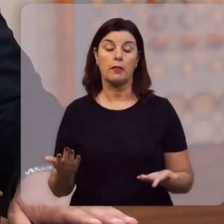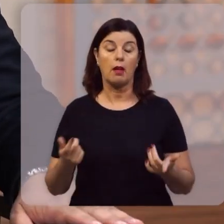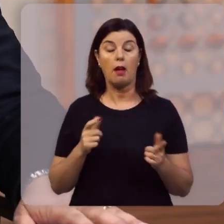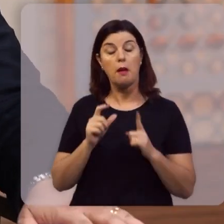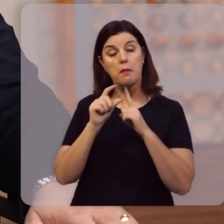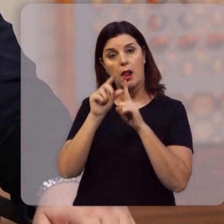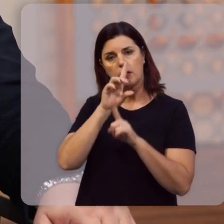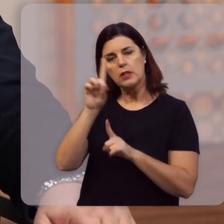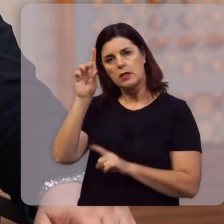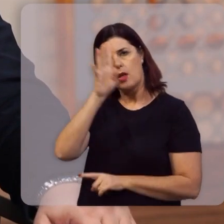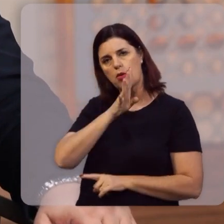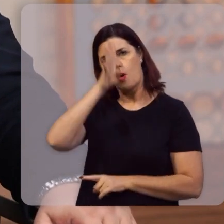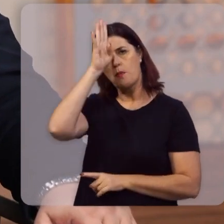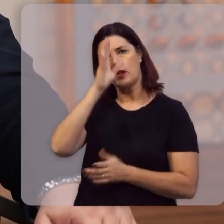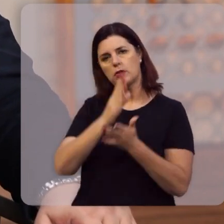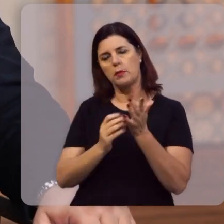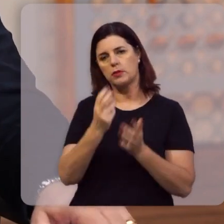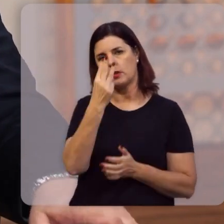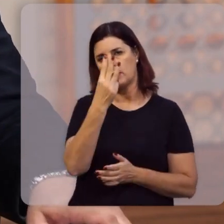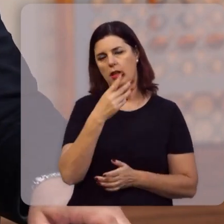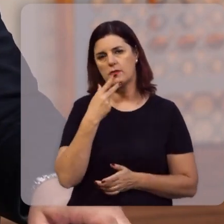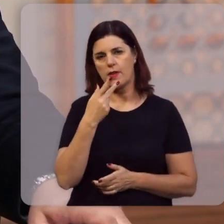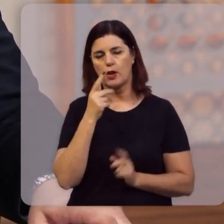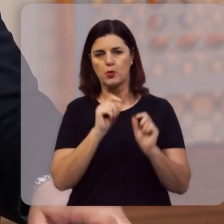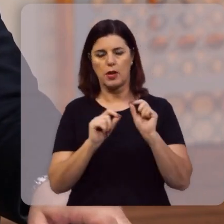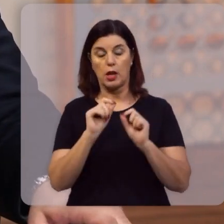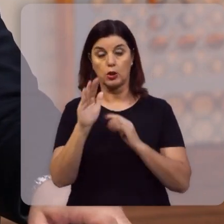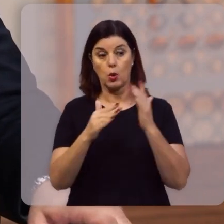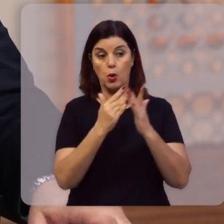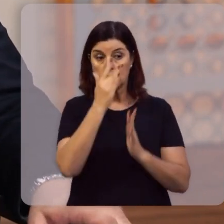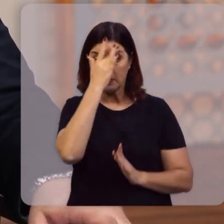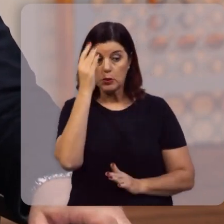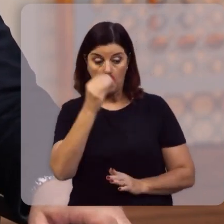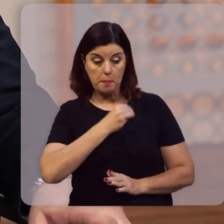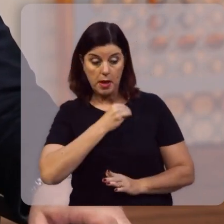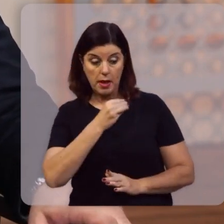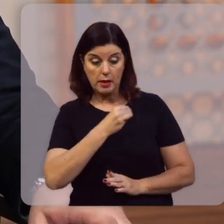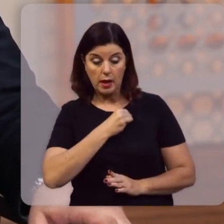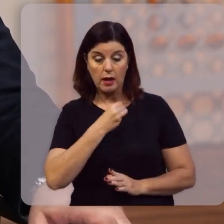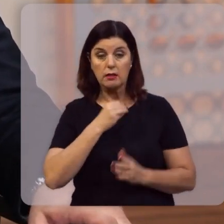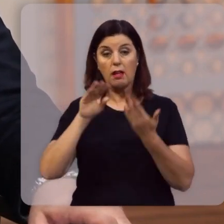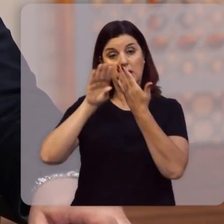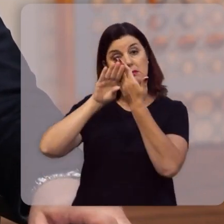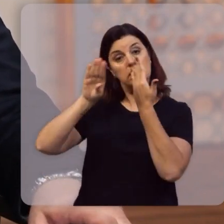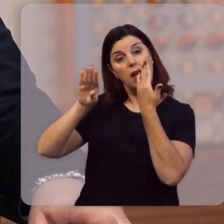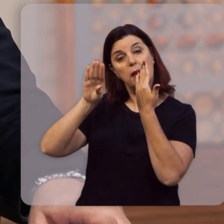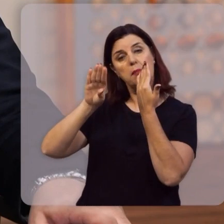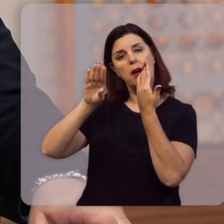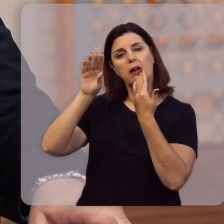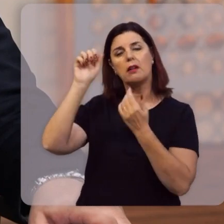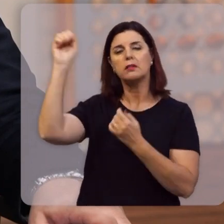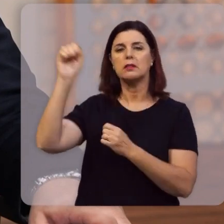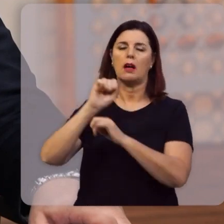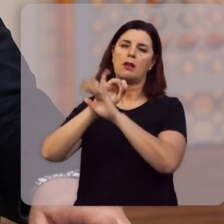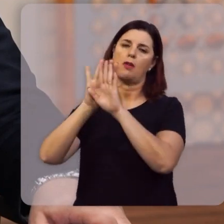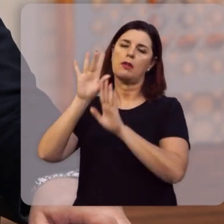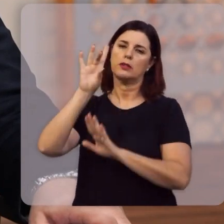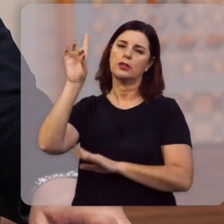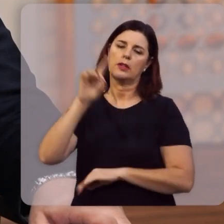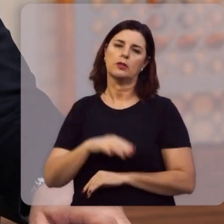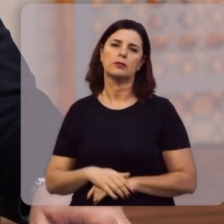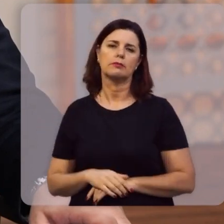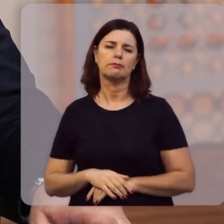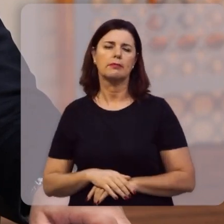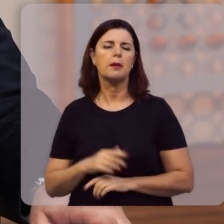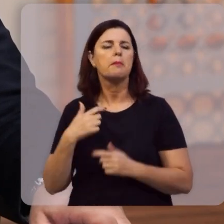Deus, lá em Romanos capítulo 3, reverendo Rodrigo, diz que todos pecaram e estão destituídos da glória de Deus